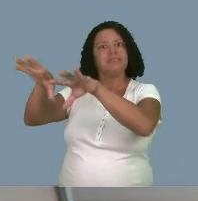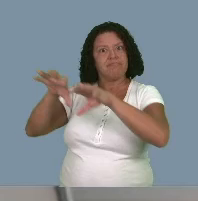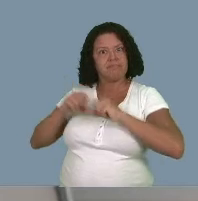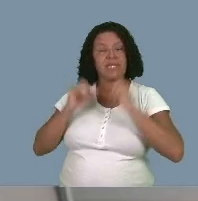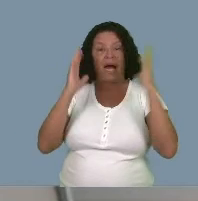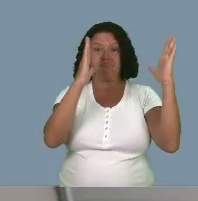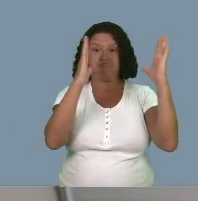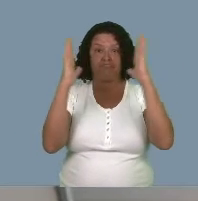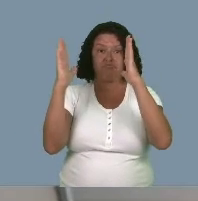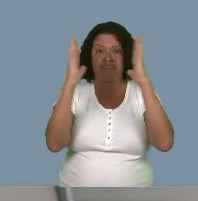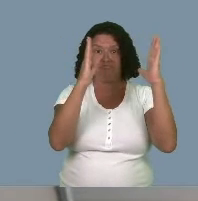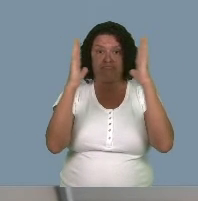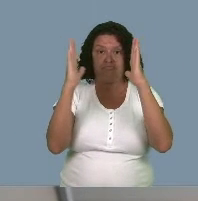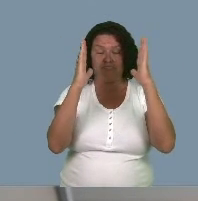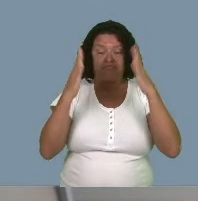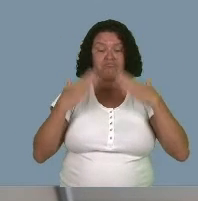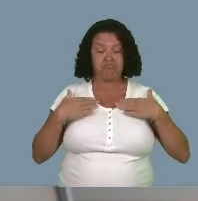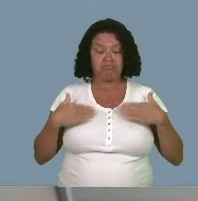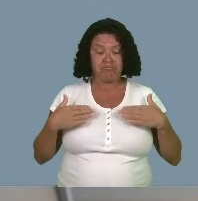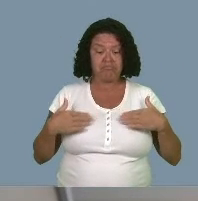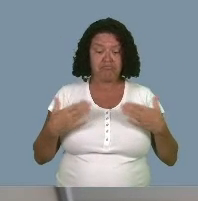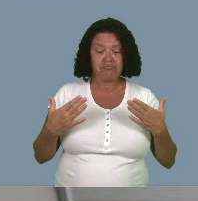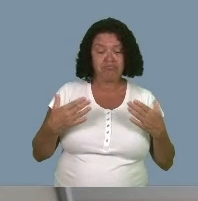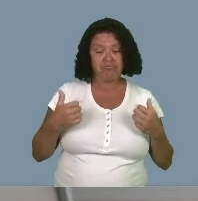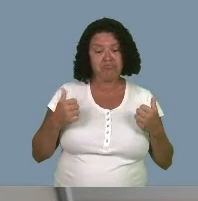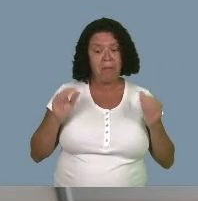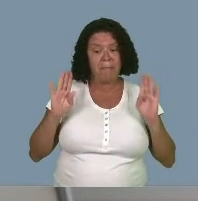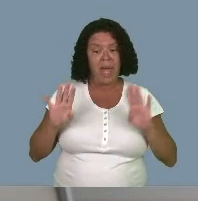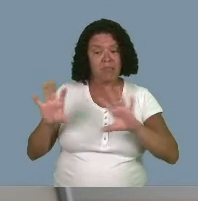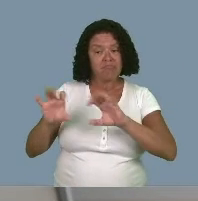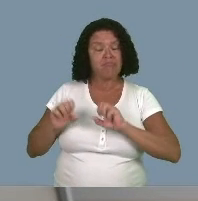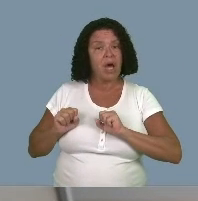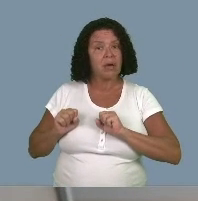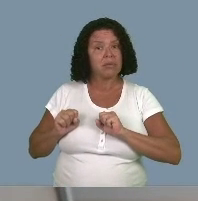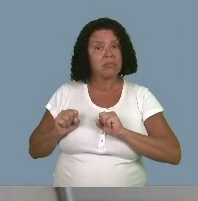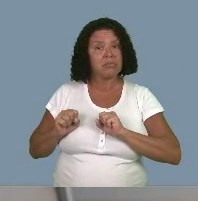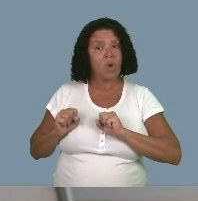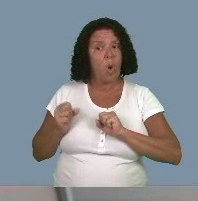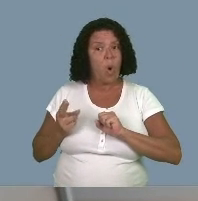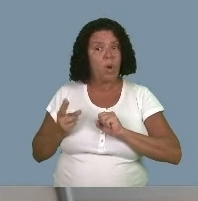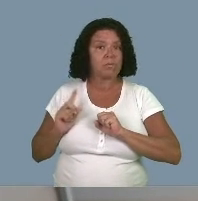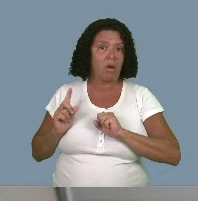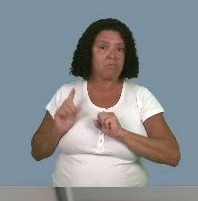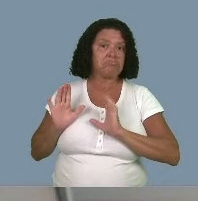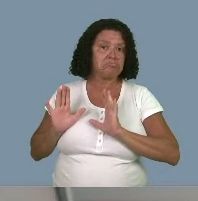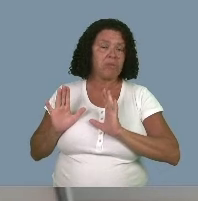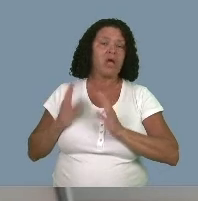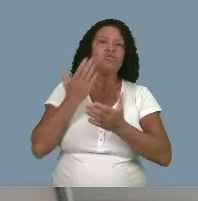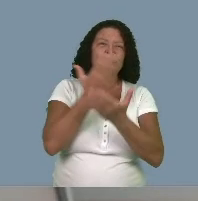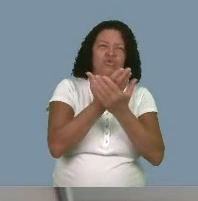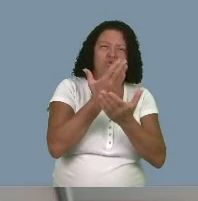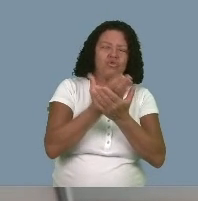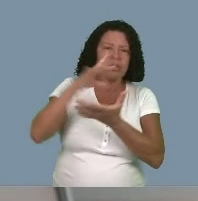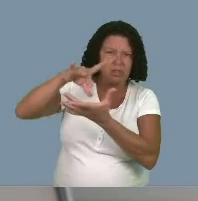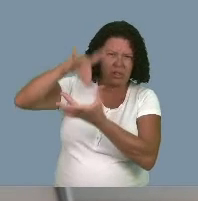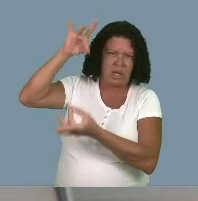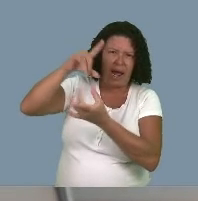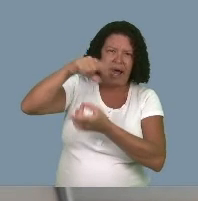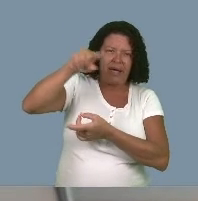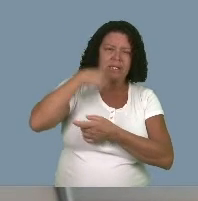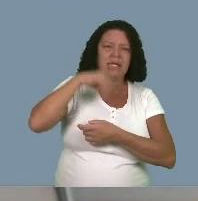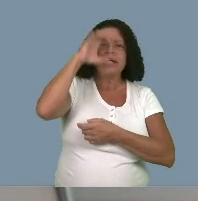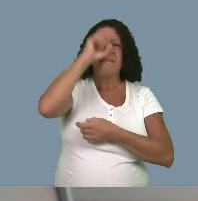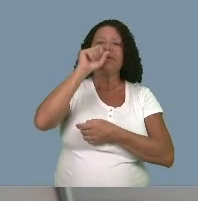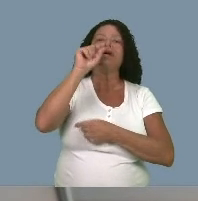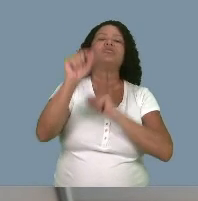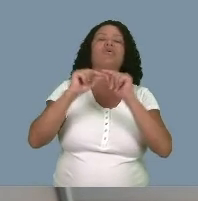faixa imunológica favorável à contaminação. Nos estudos espíritas, a gente aprende